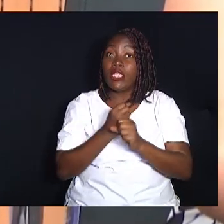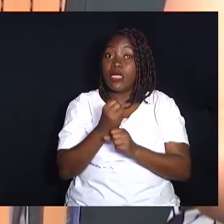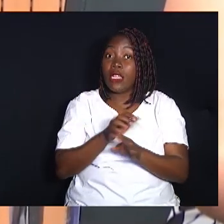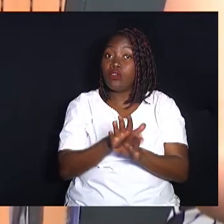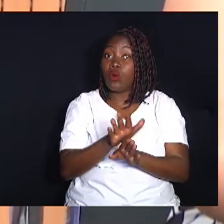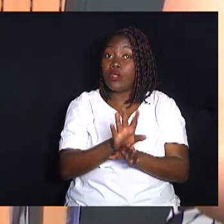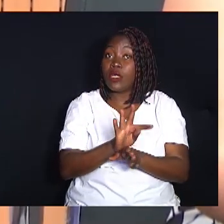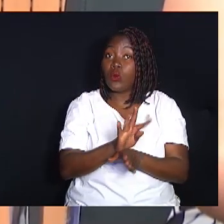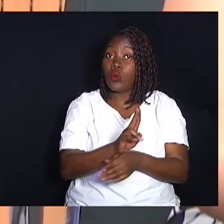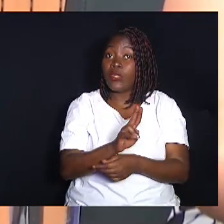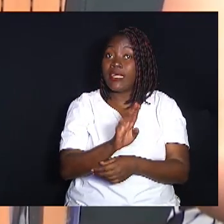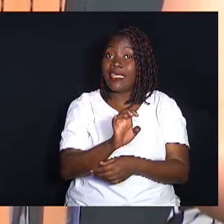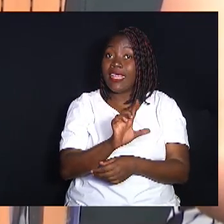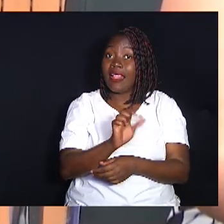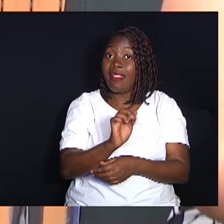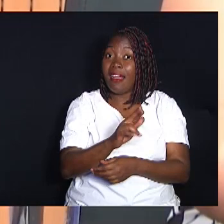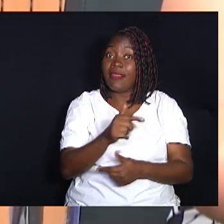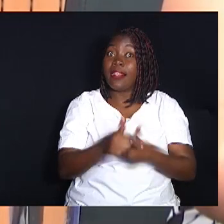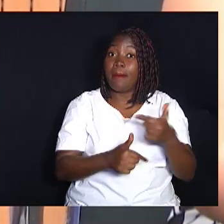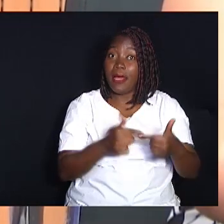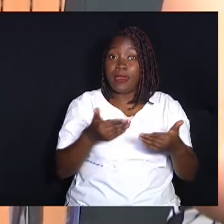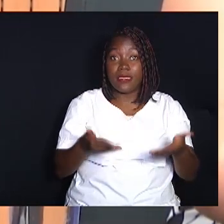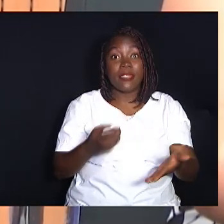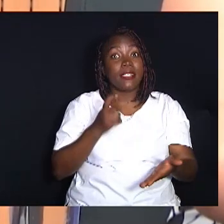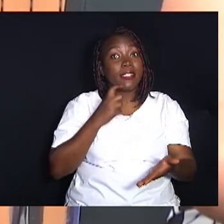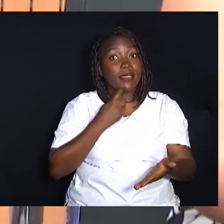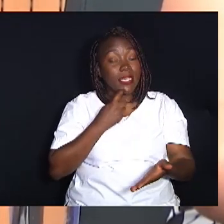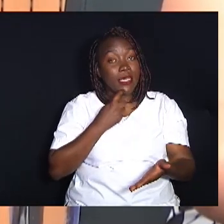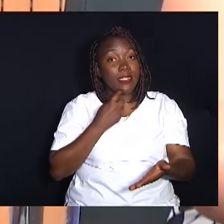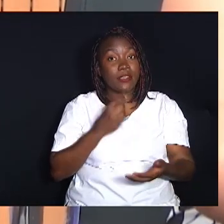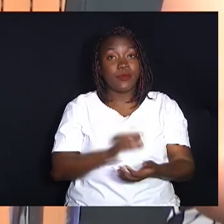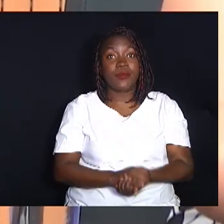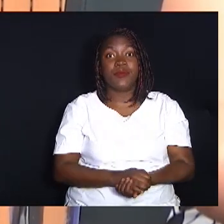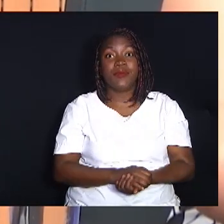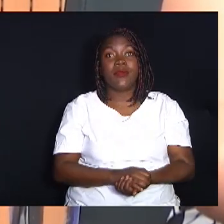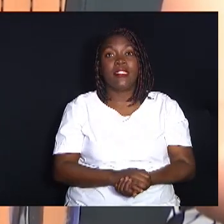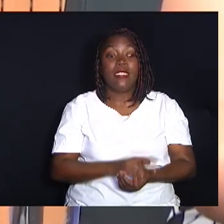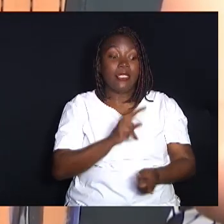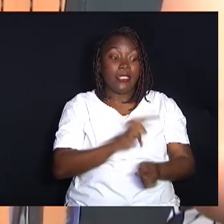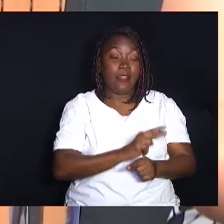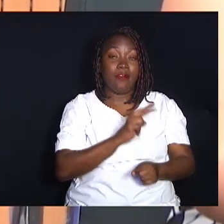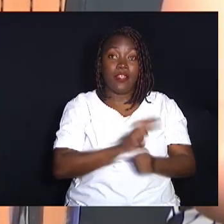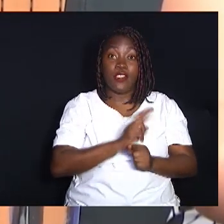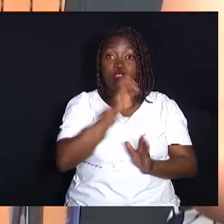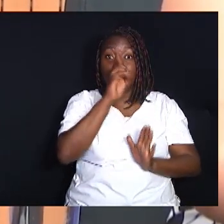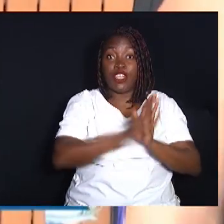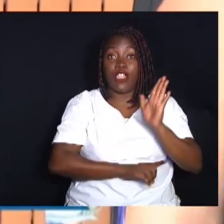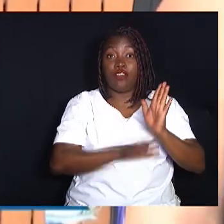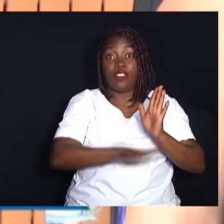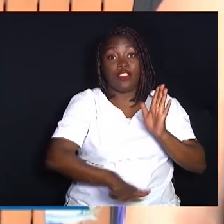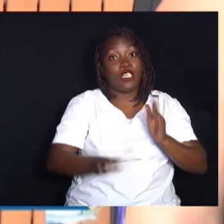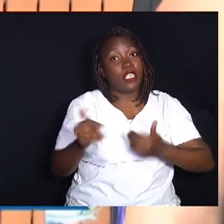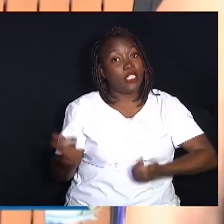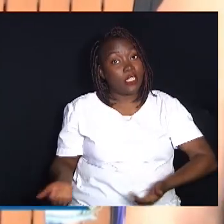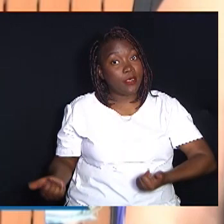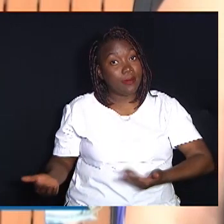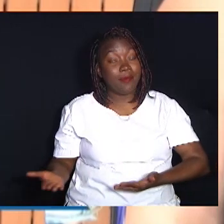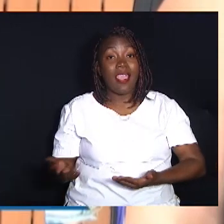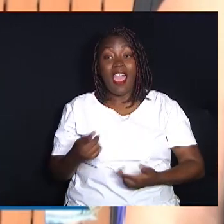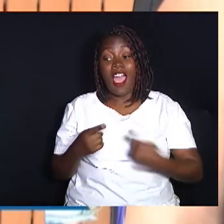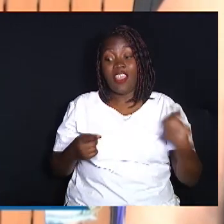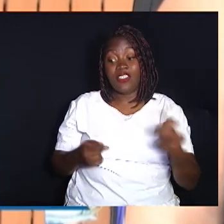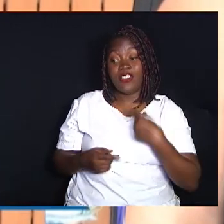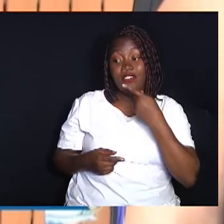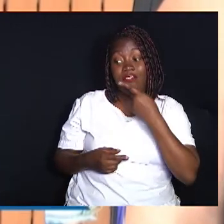Tutelar, trabalhando nessa cidade como conselheira tutelar, defendendo os direitos das crianças e adolescentes. A gente fala que a criança